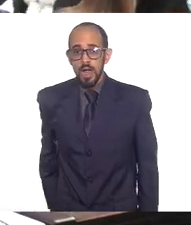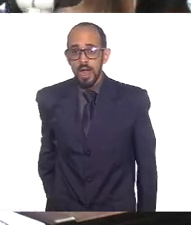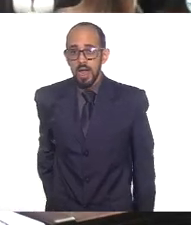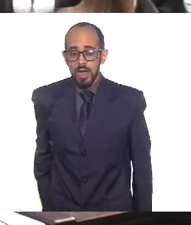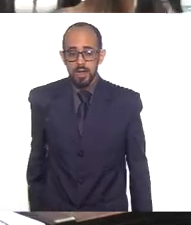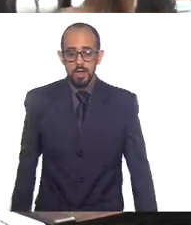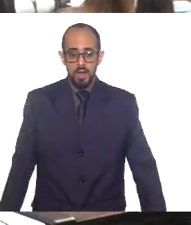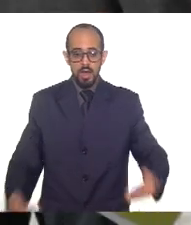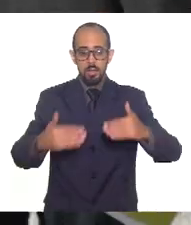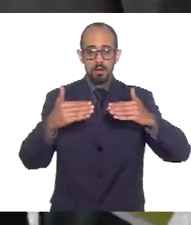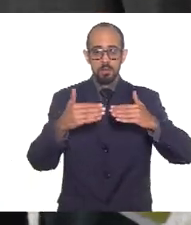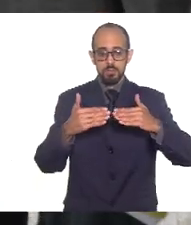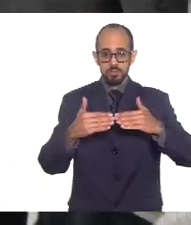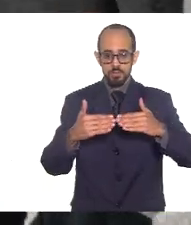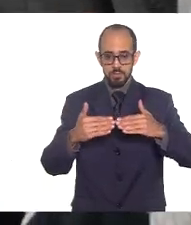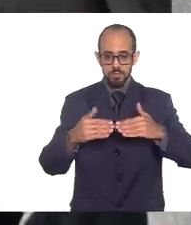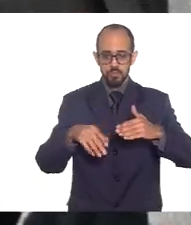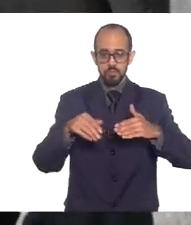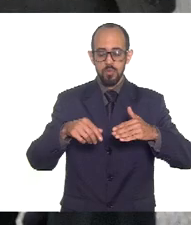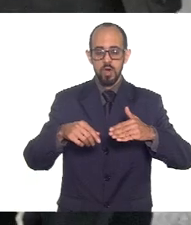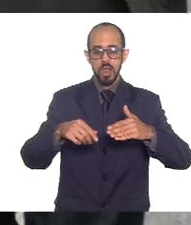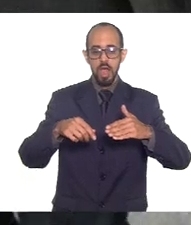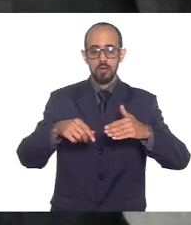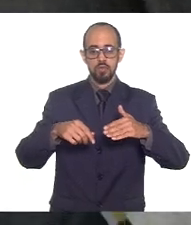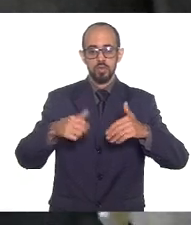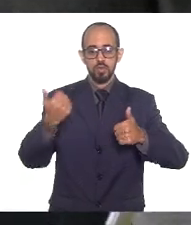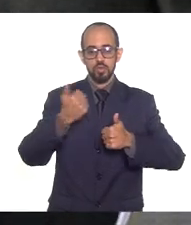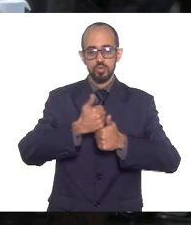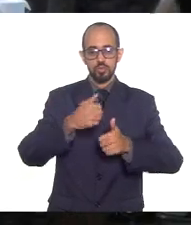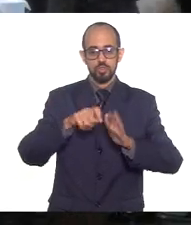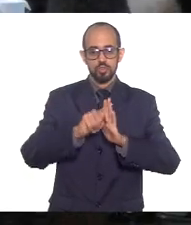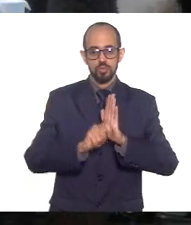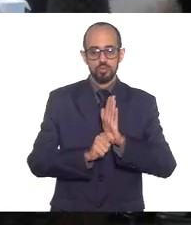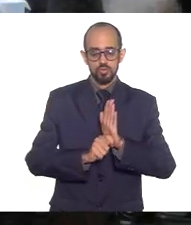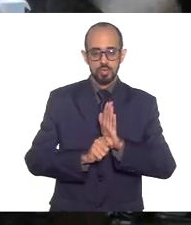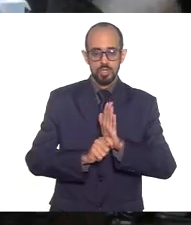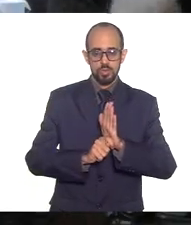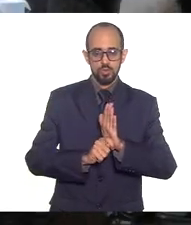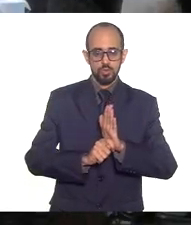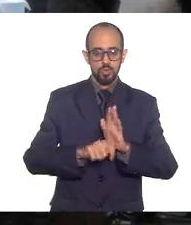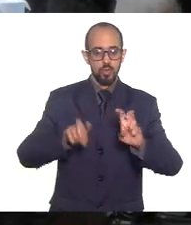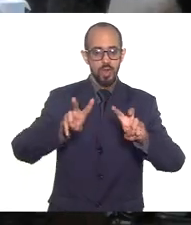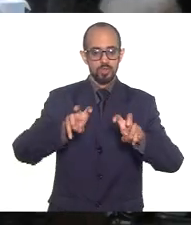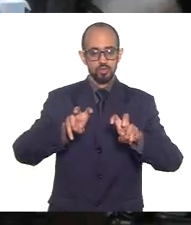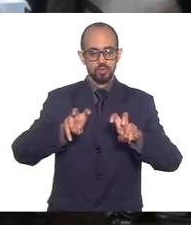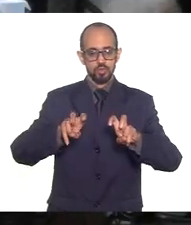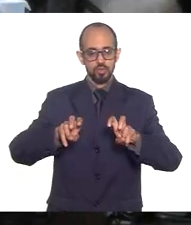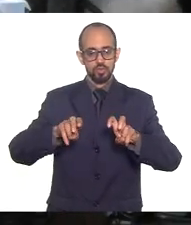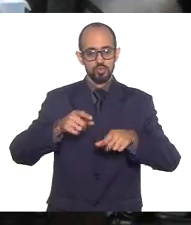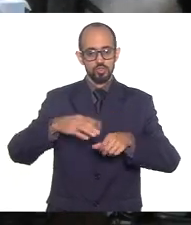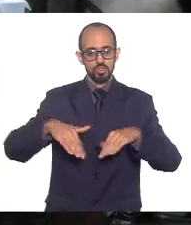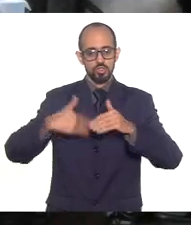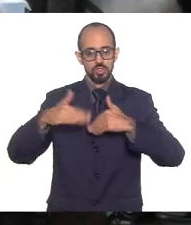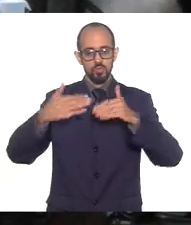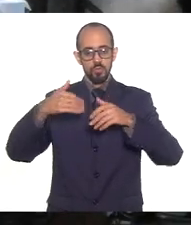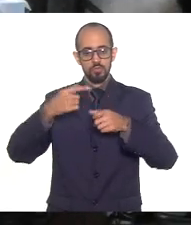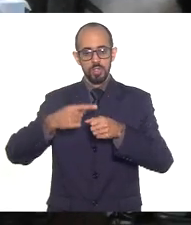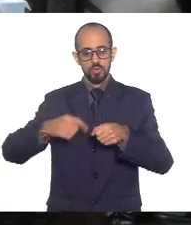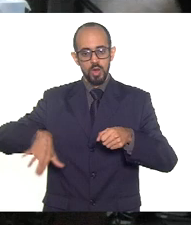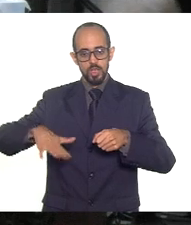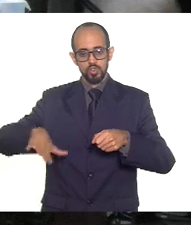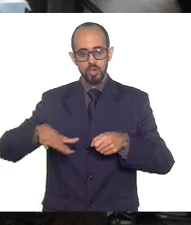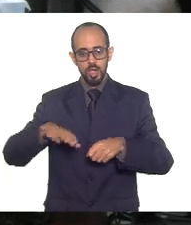o parecer favorável nos termos do substitutivo da comissão de assuntos municipais e desenvolvimento Regional deputado